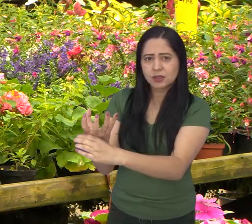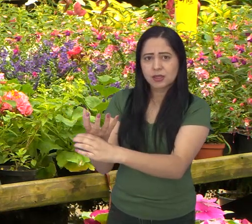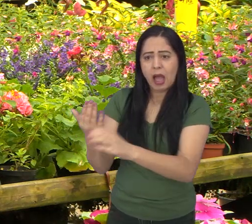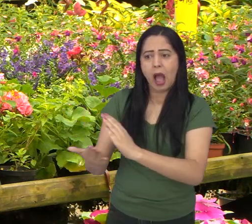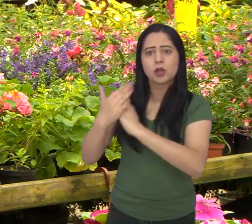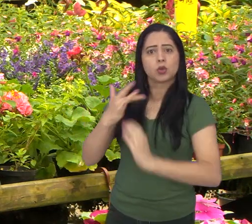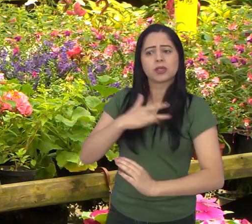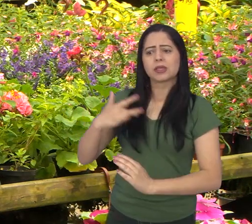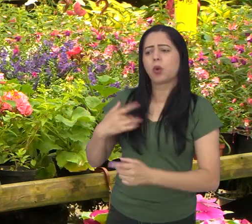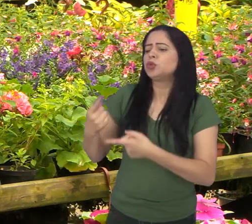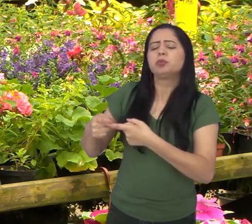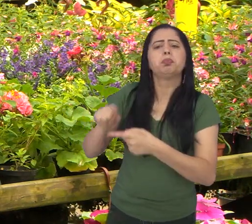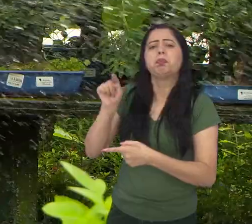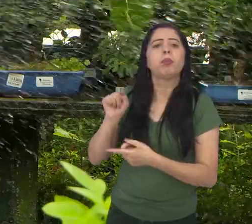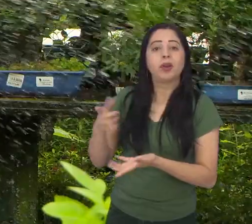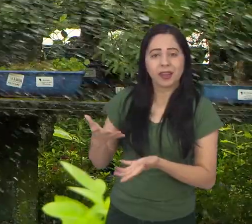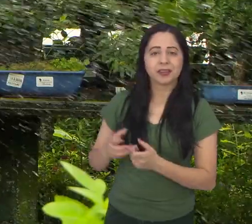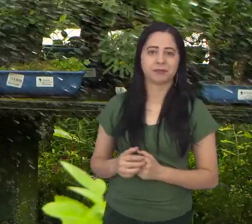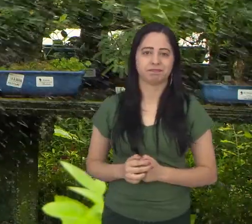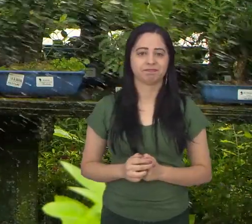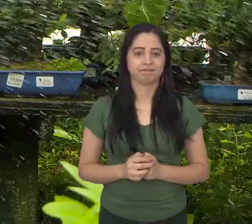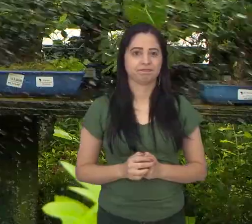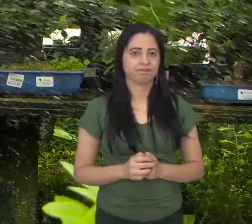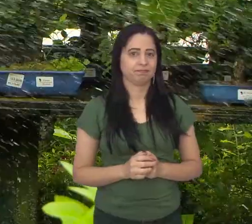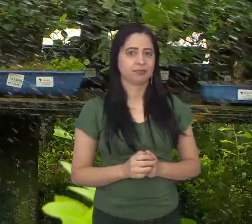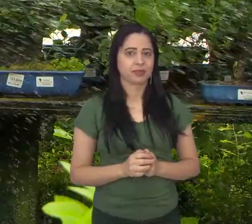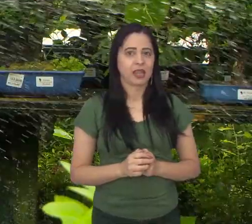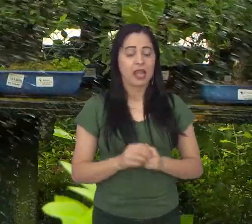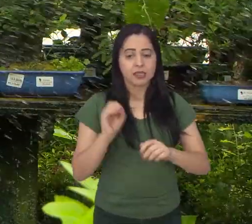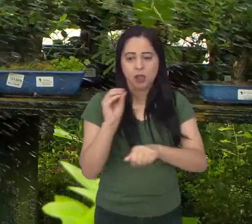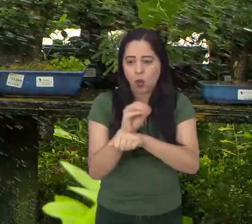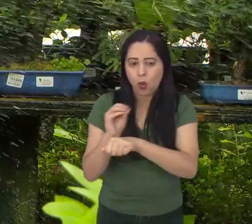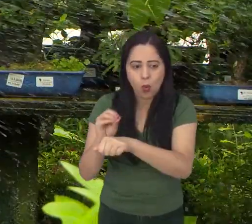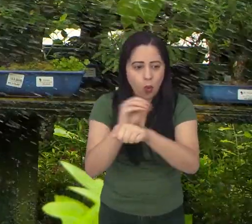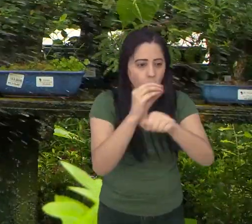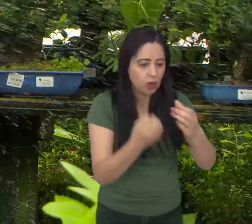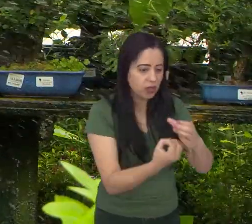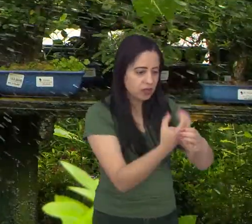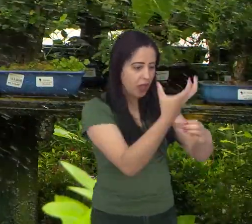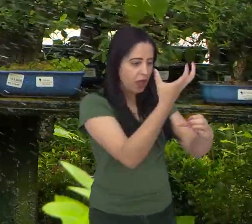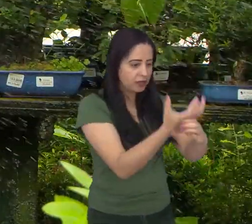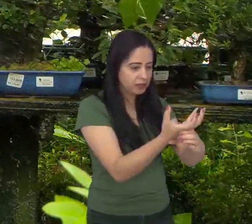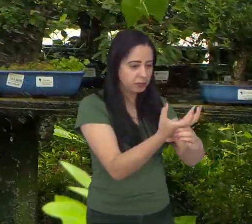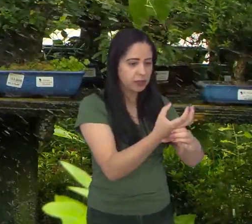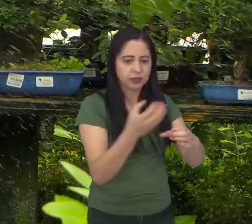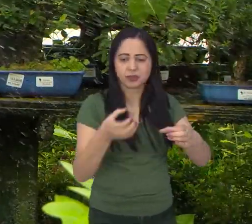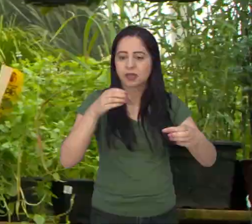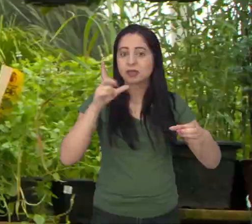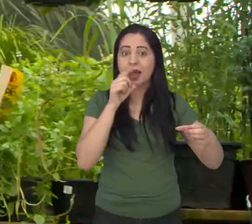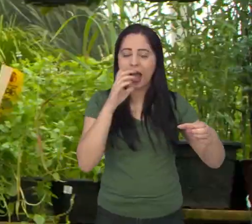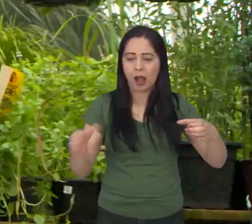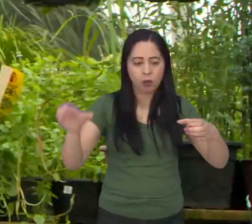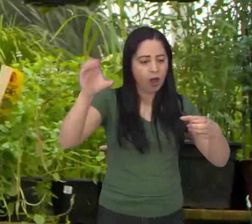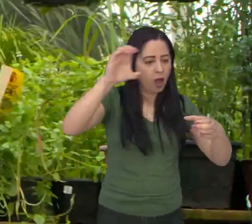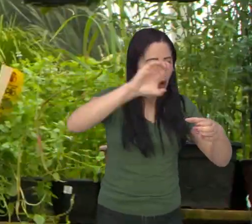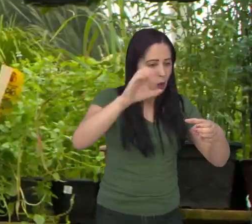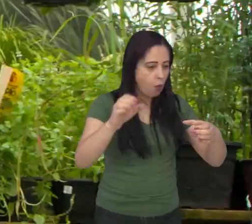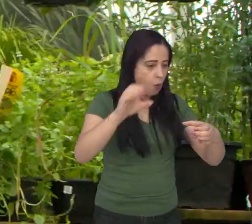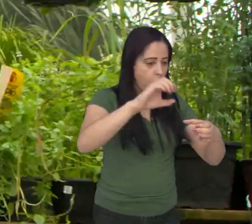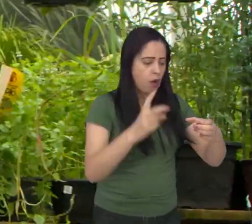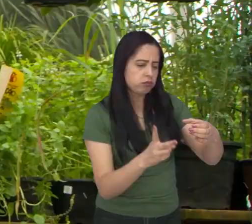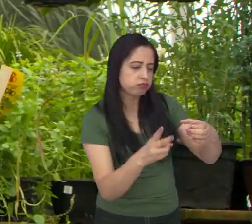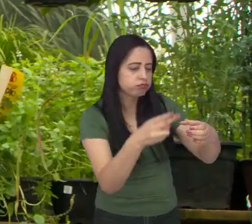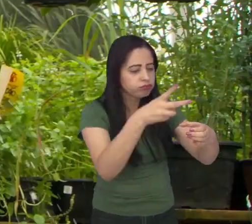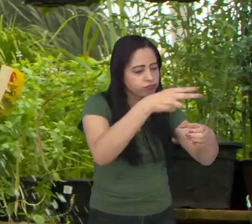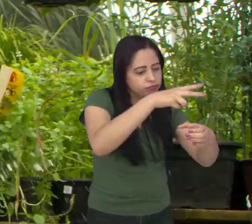hobby bem saudável. Quando você se dedica ao cuidado com as plantas no dia a dia, regando, adubando, cortando